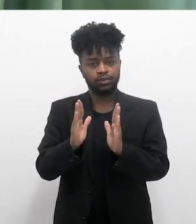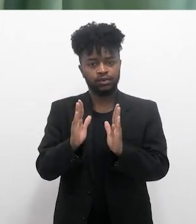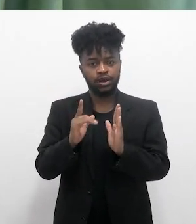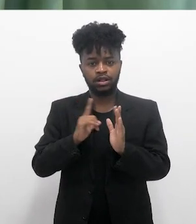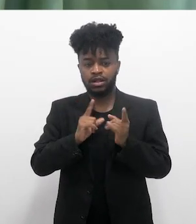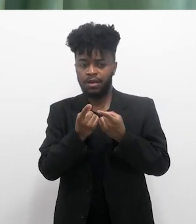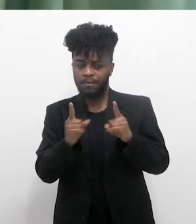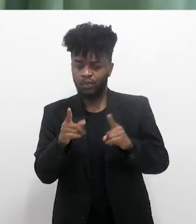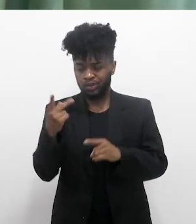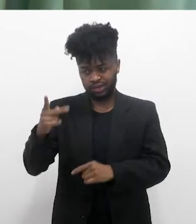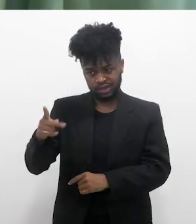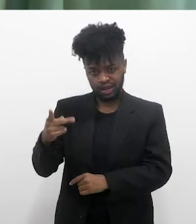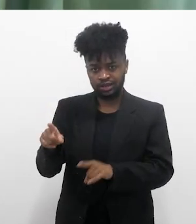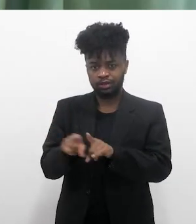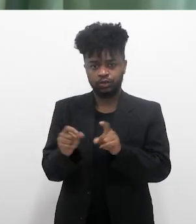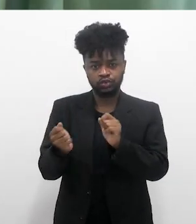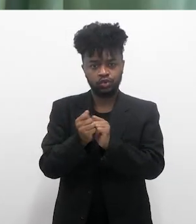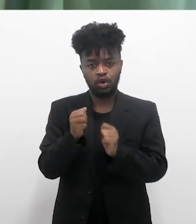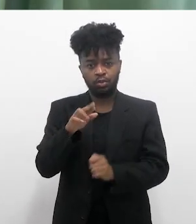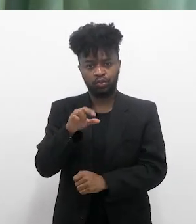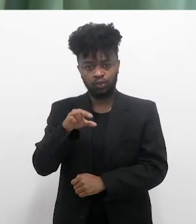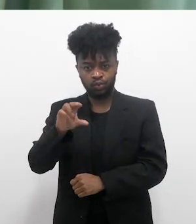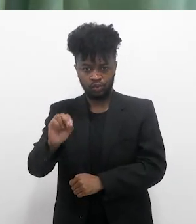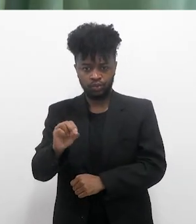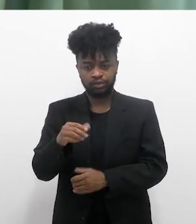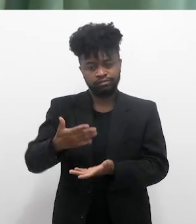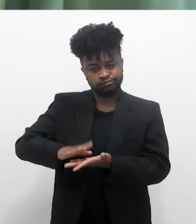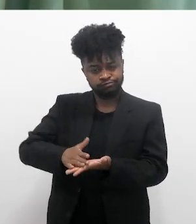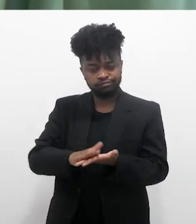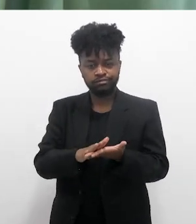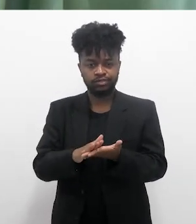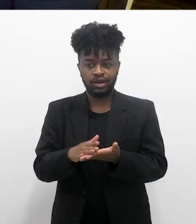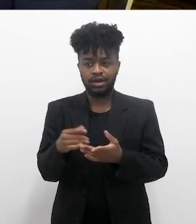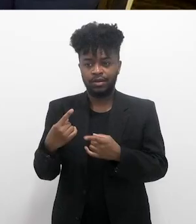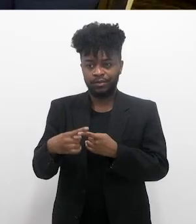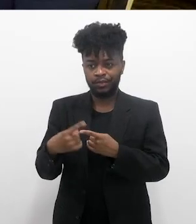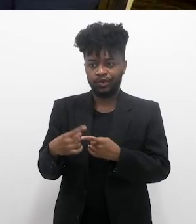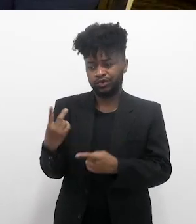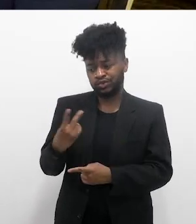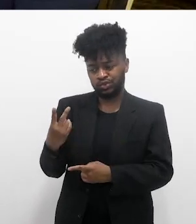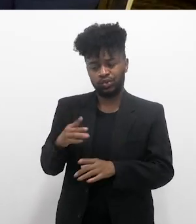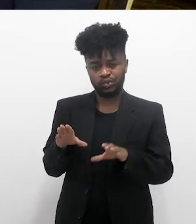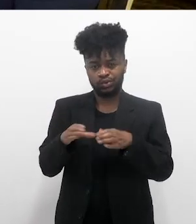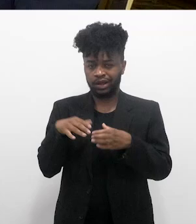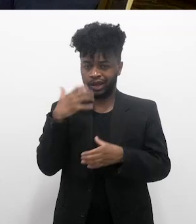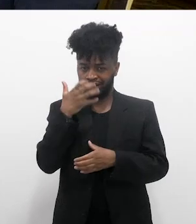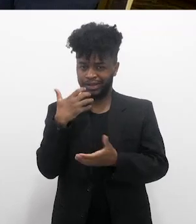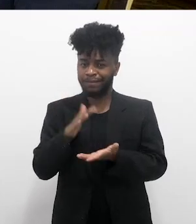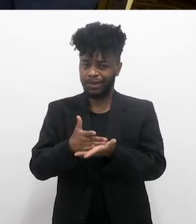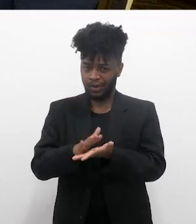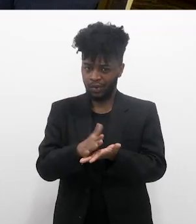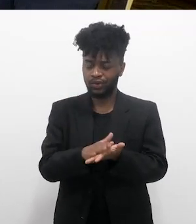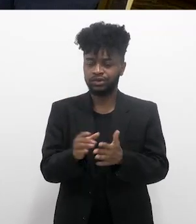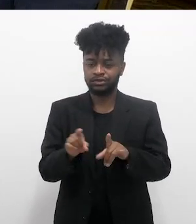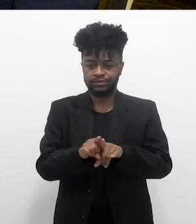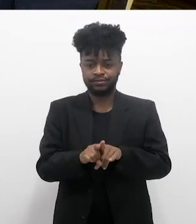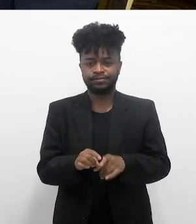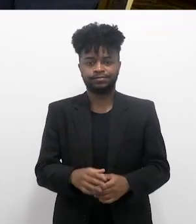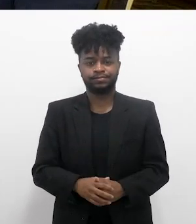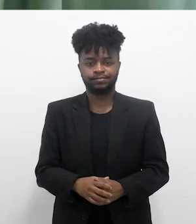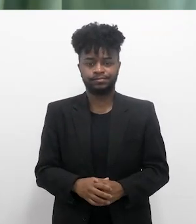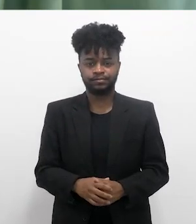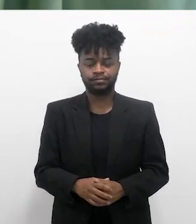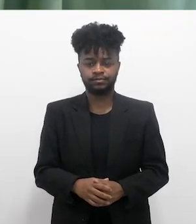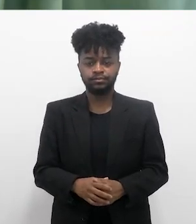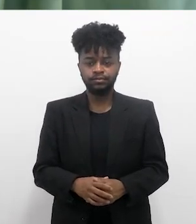músicas dele, com o Bruno lá, o Som no Sapatinho e tal. Ele era cantor de pagode. Isso, então, é verdade. Lógico. E a